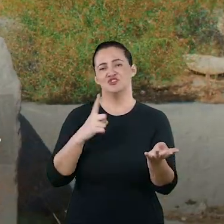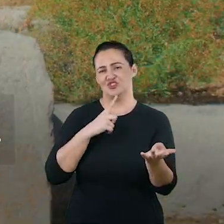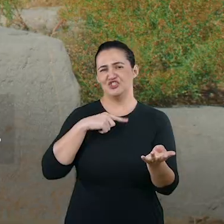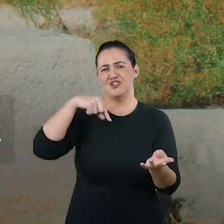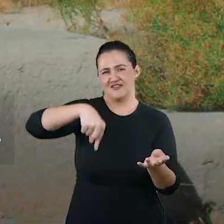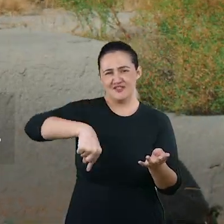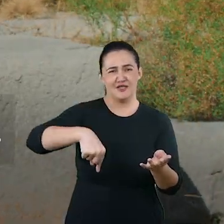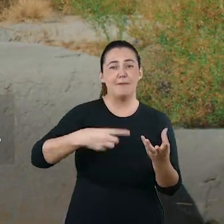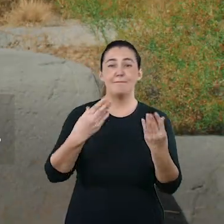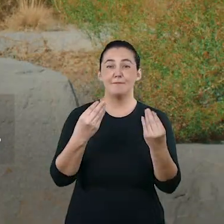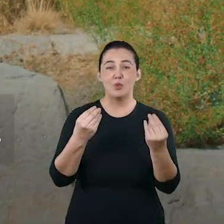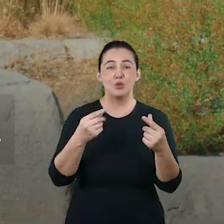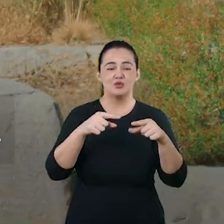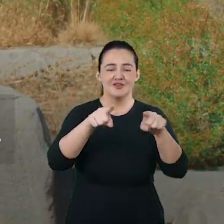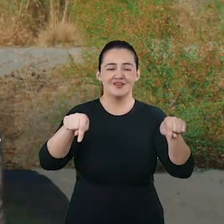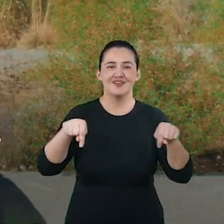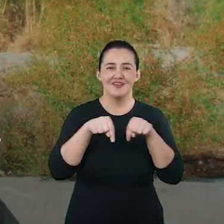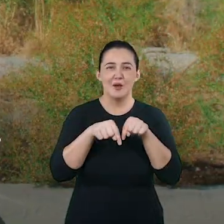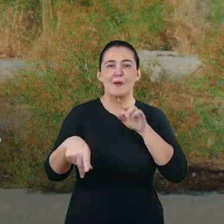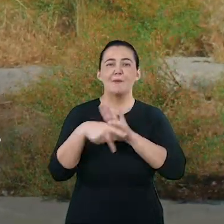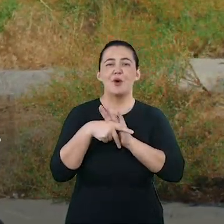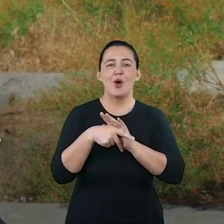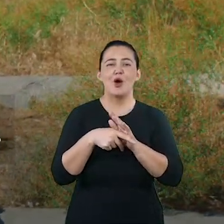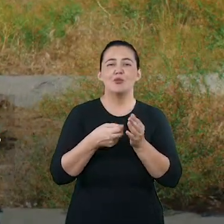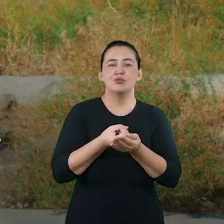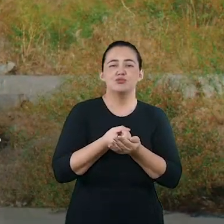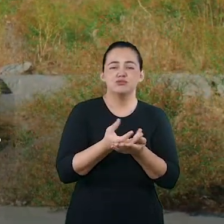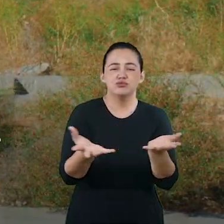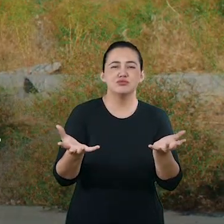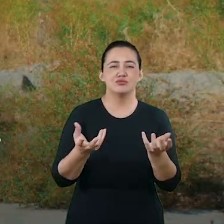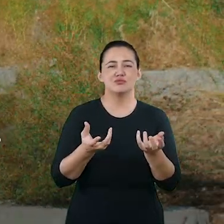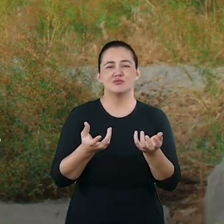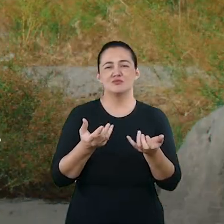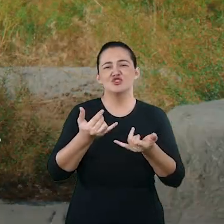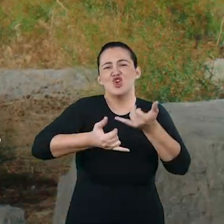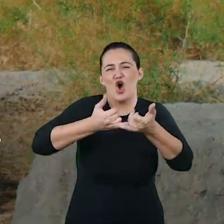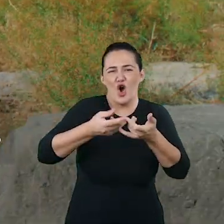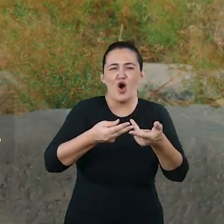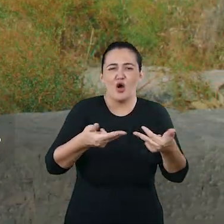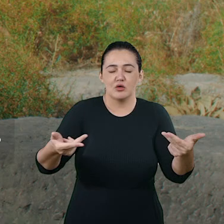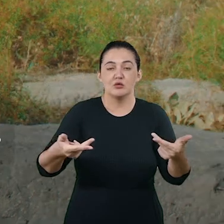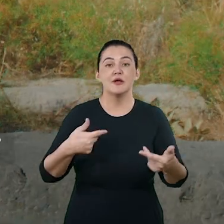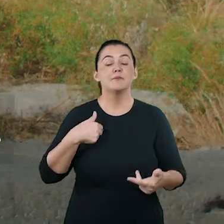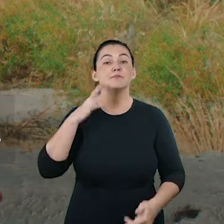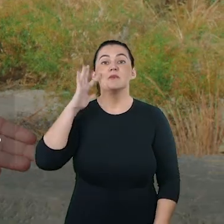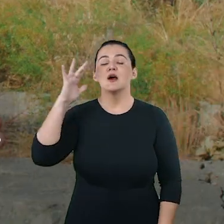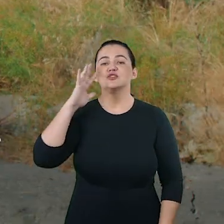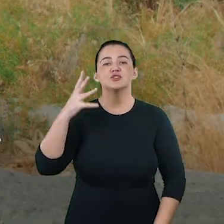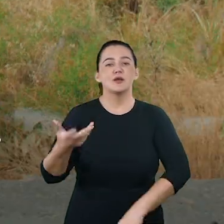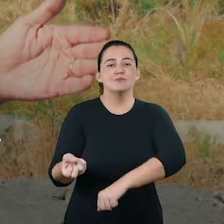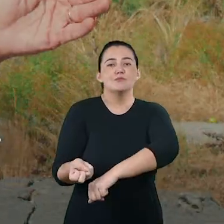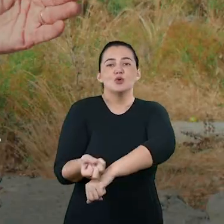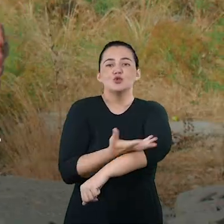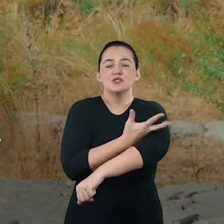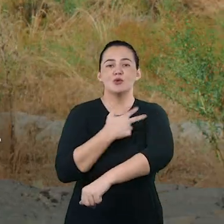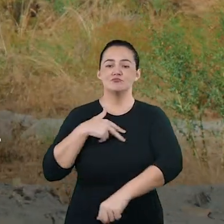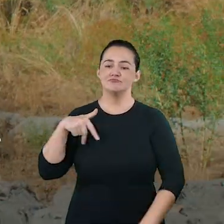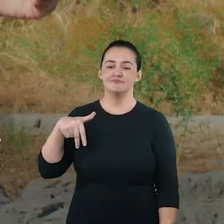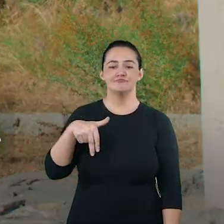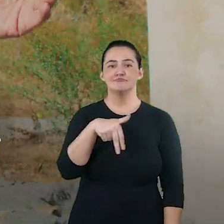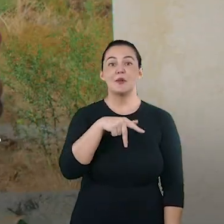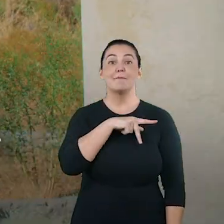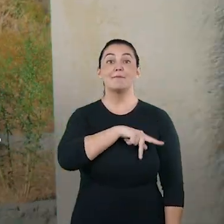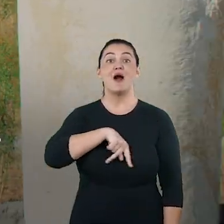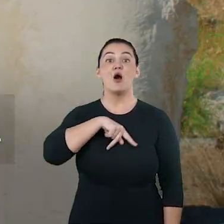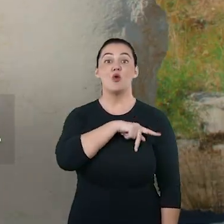aqui também, como se fosse um cassino da época. E é emocionante imaginar que o apóstolo Paulo passou por aqui, viu